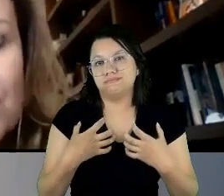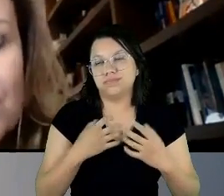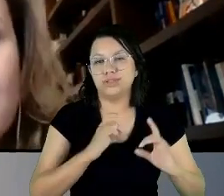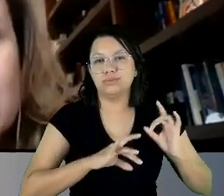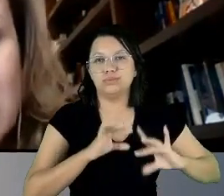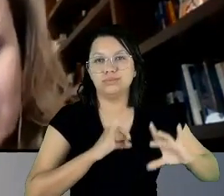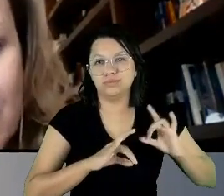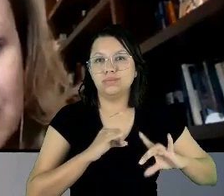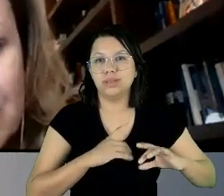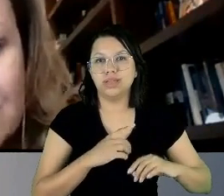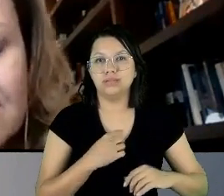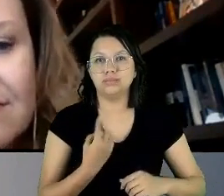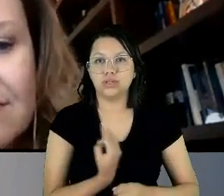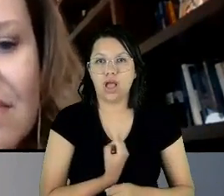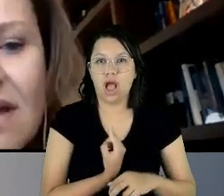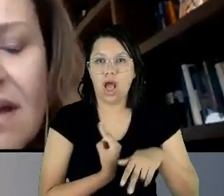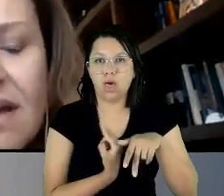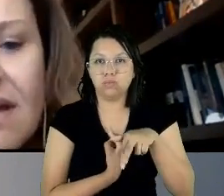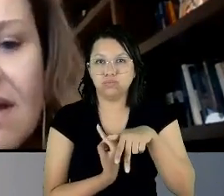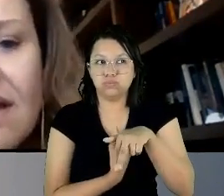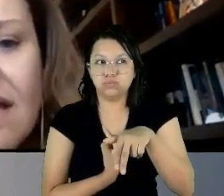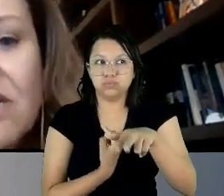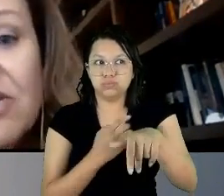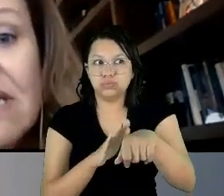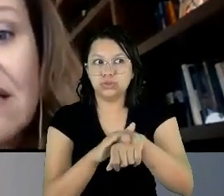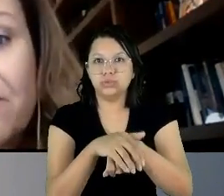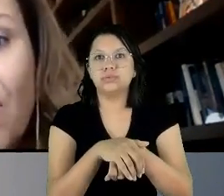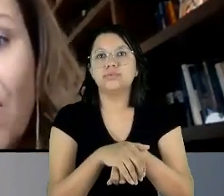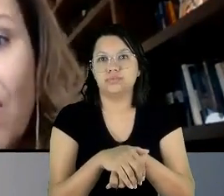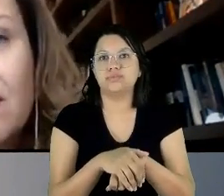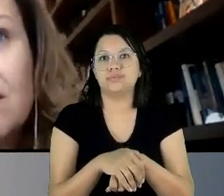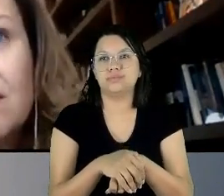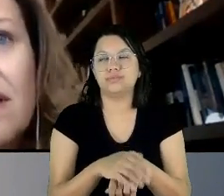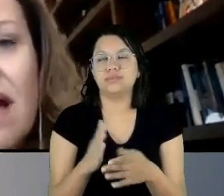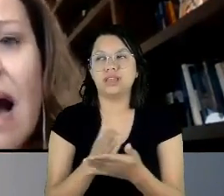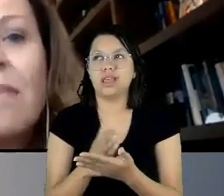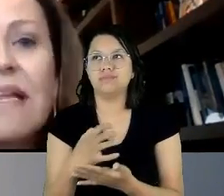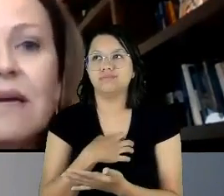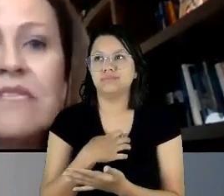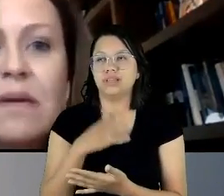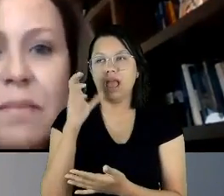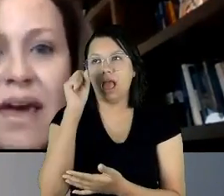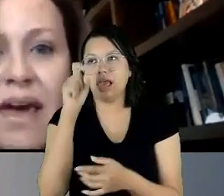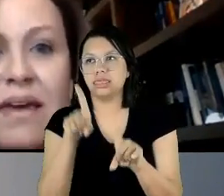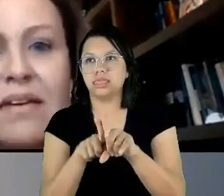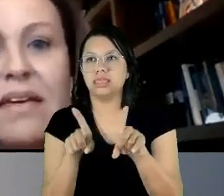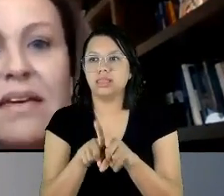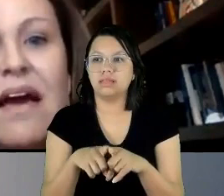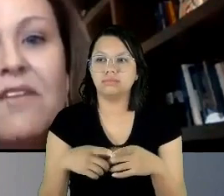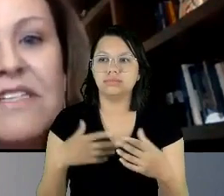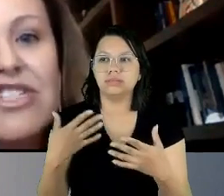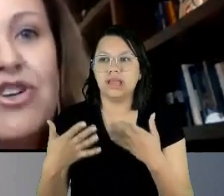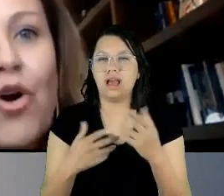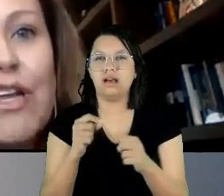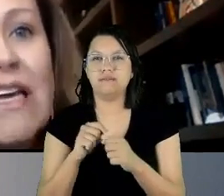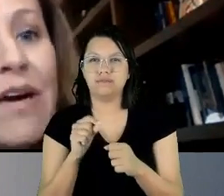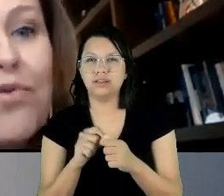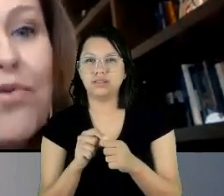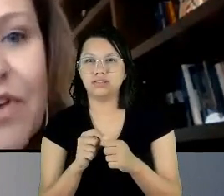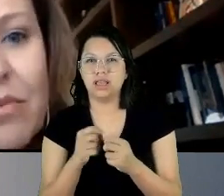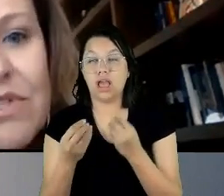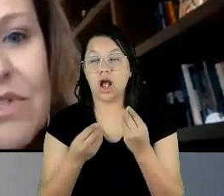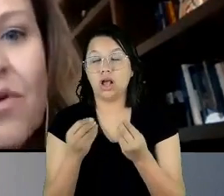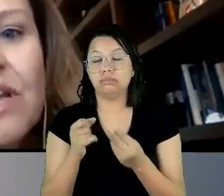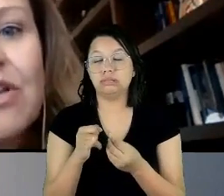quando nos deslocamos à noite. E, de certa forma, aprendemos também a fazer de conta que